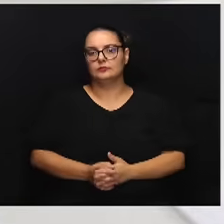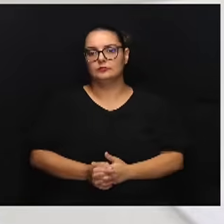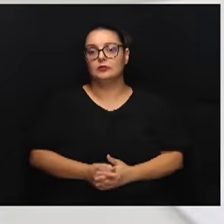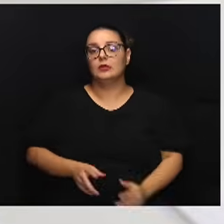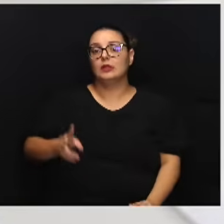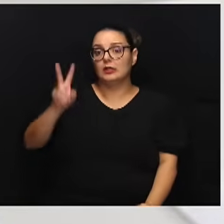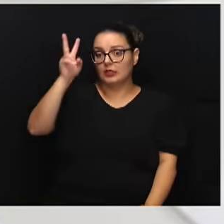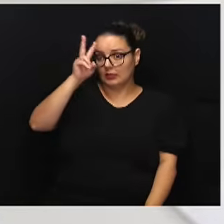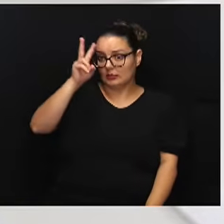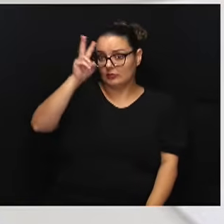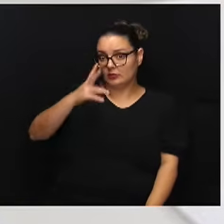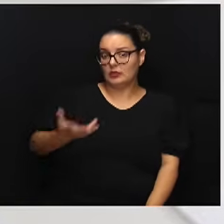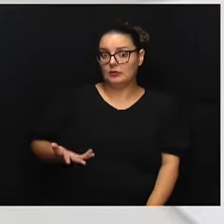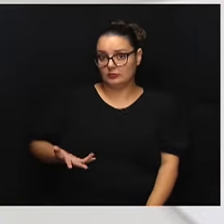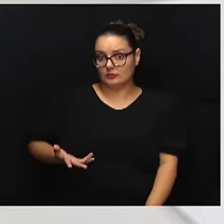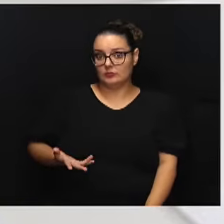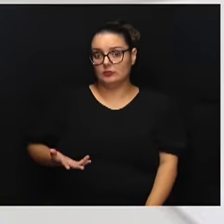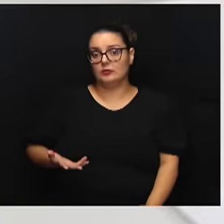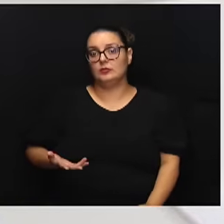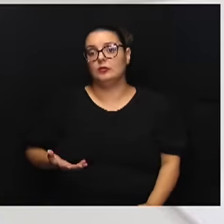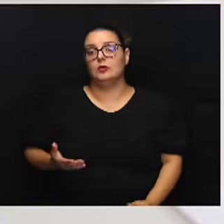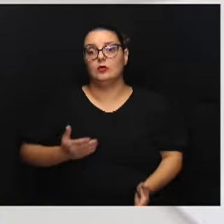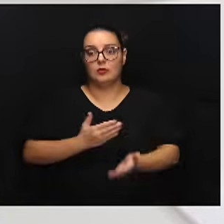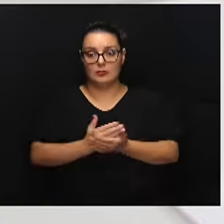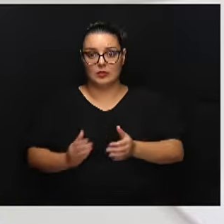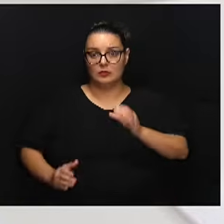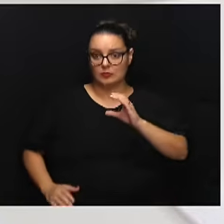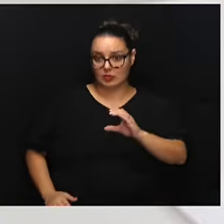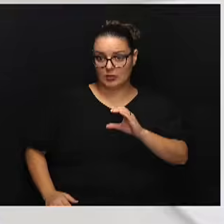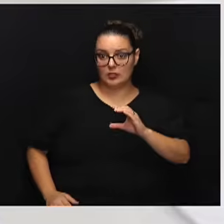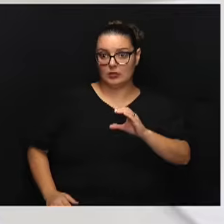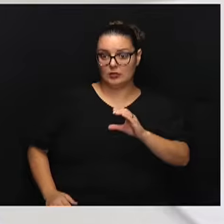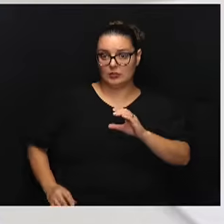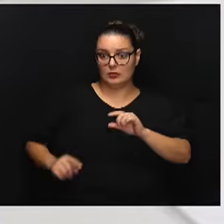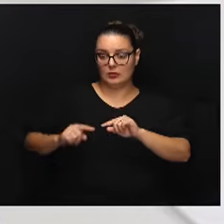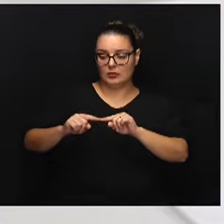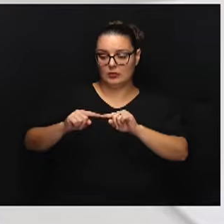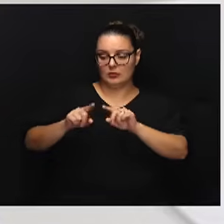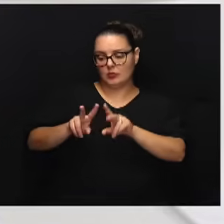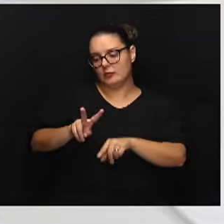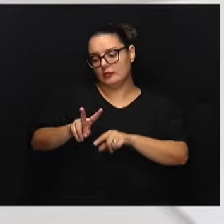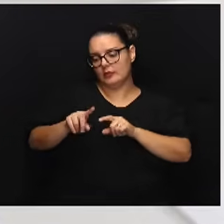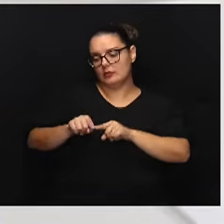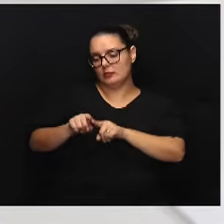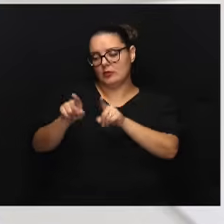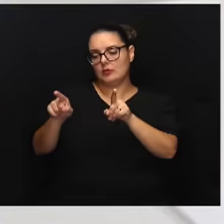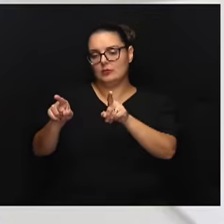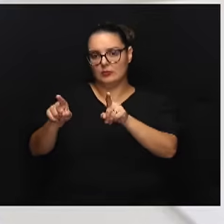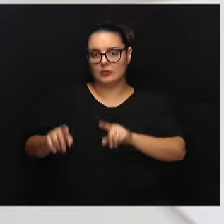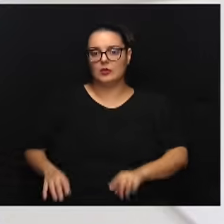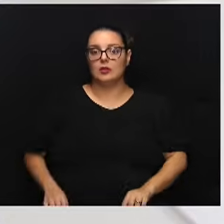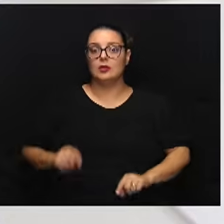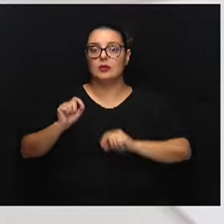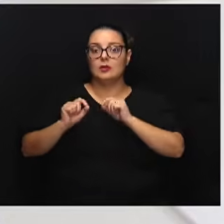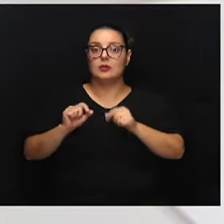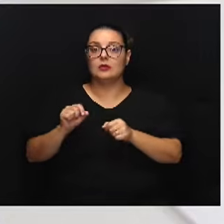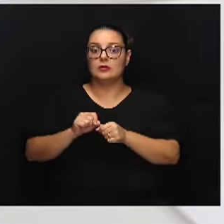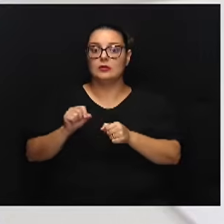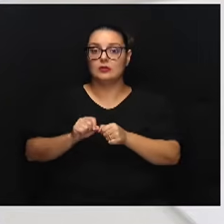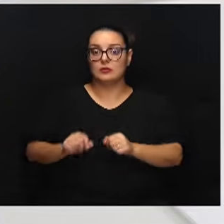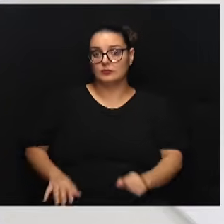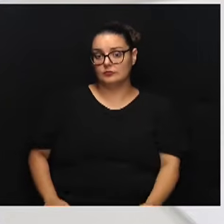Lembrando, recapitulando que a gente começou com a letra C, fizemos um Vzinho. E agora aqui embaixo, o que a gente vai fazer? Olha só, a gente